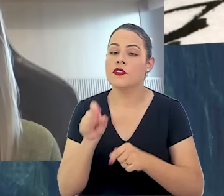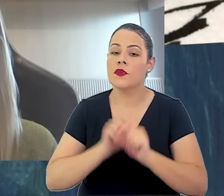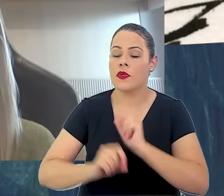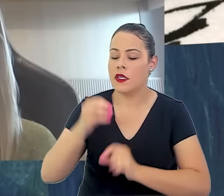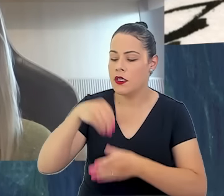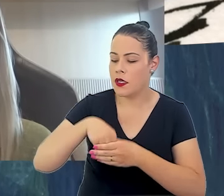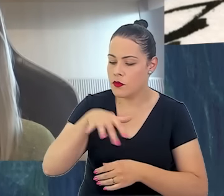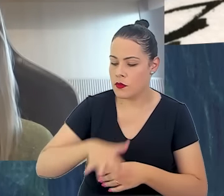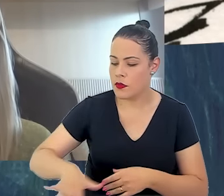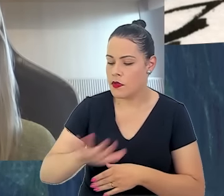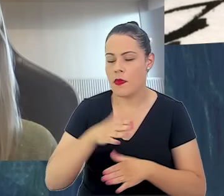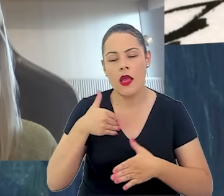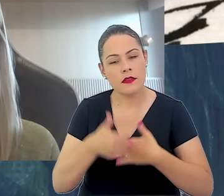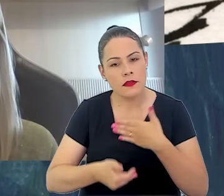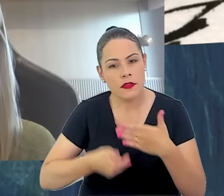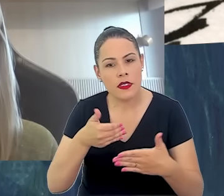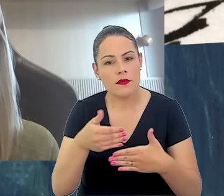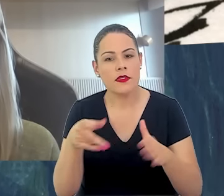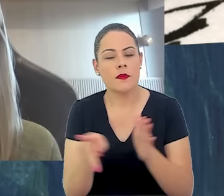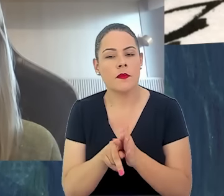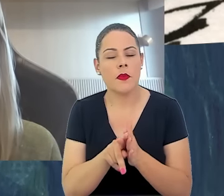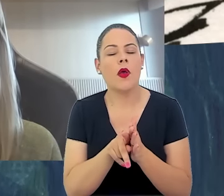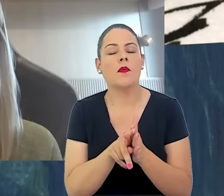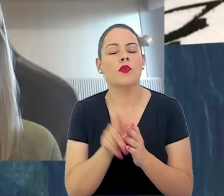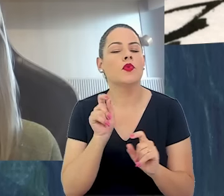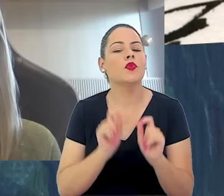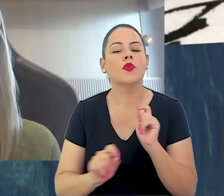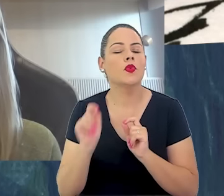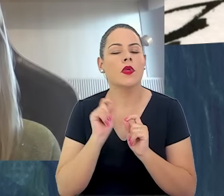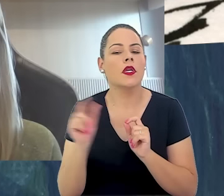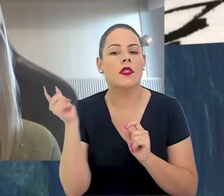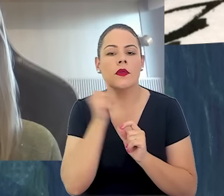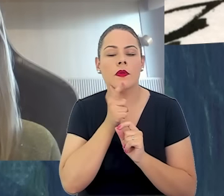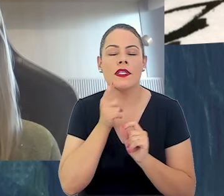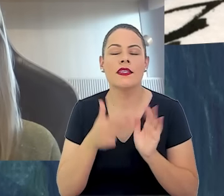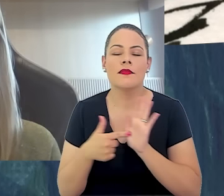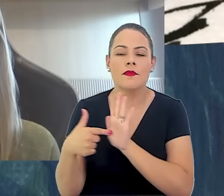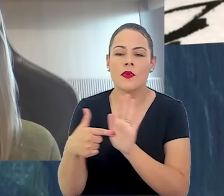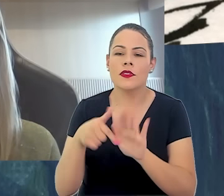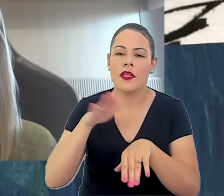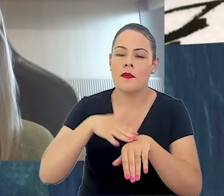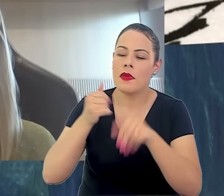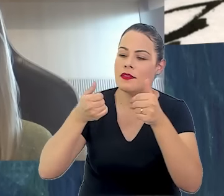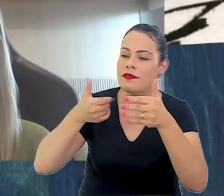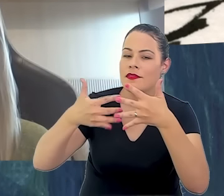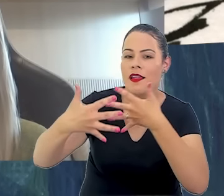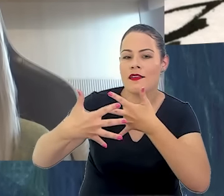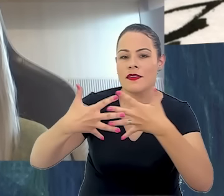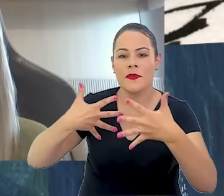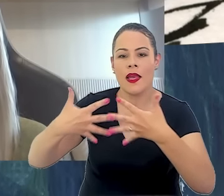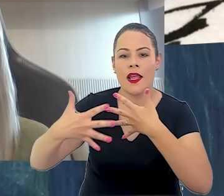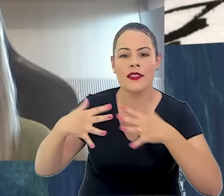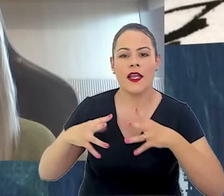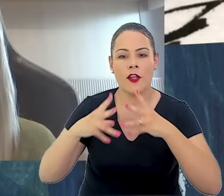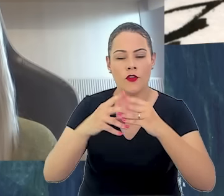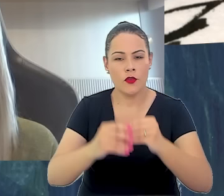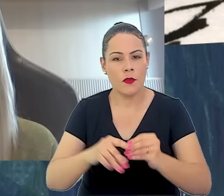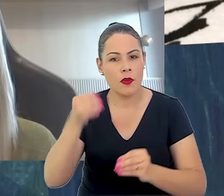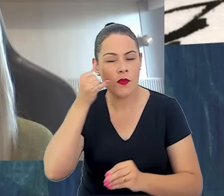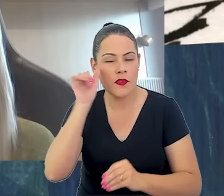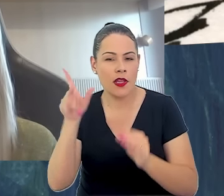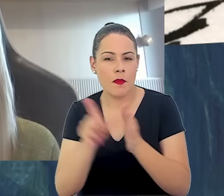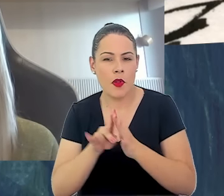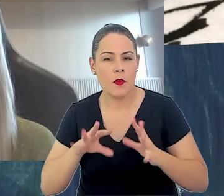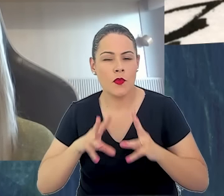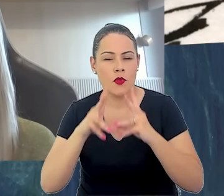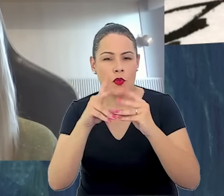dentro desse espaço, avançar no processo de transparência, ou seja, transparência, né? Para evitar o que se